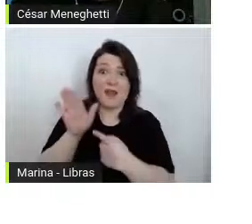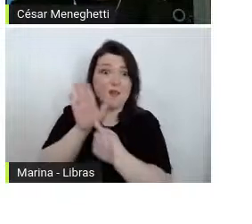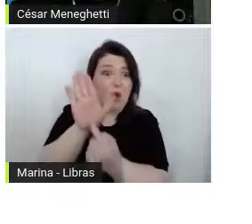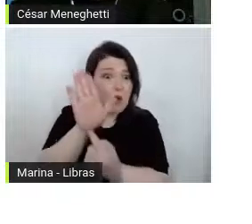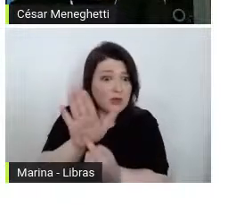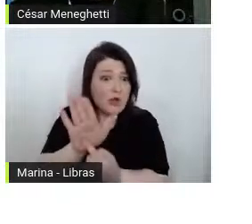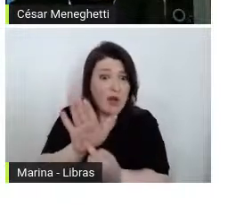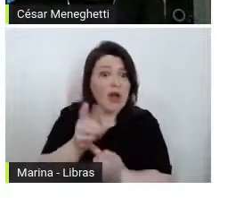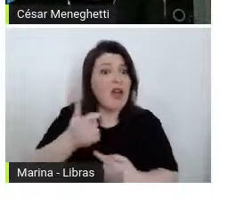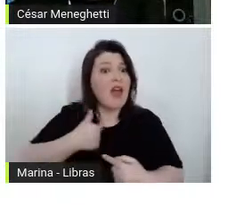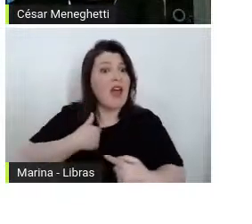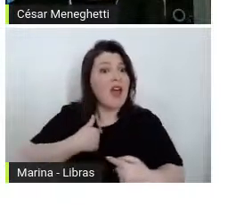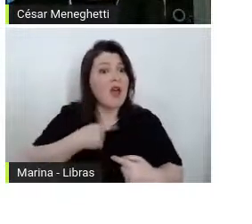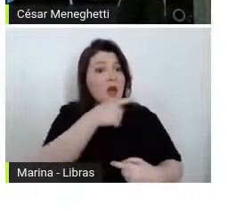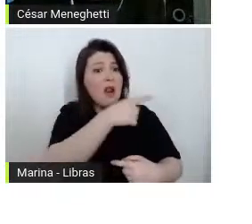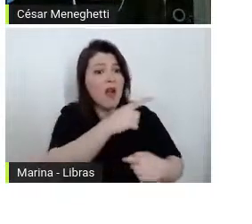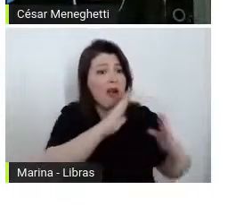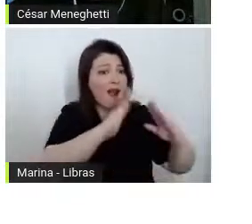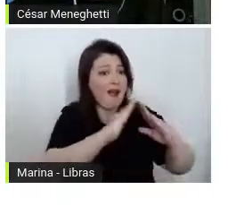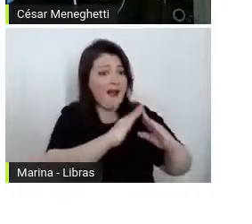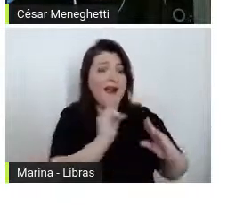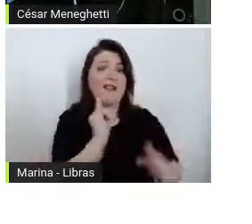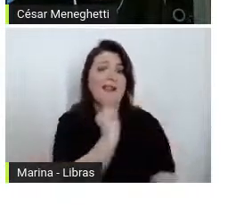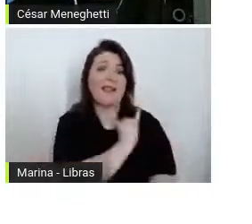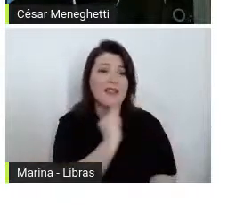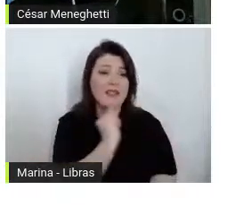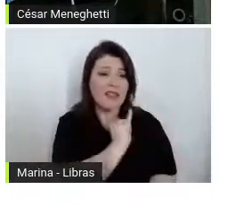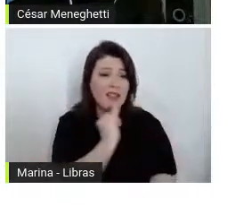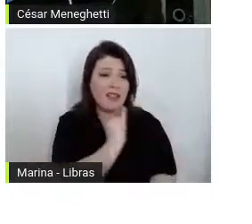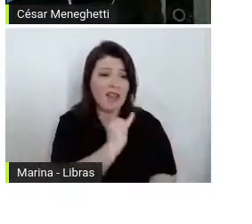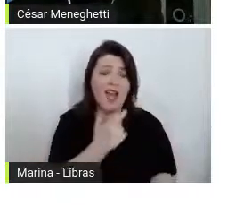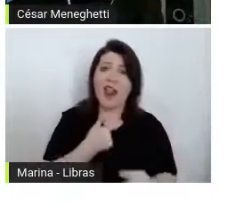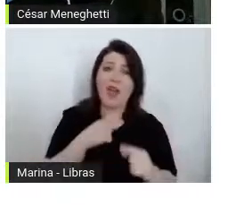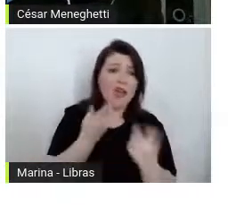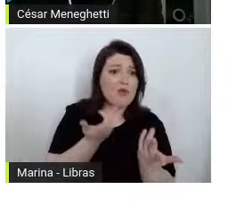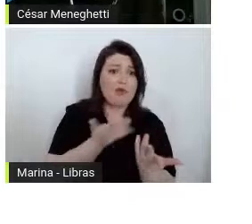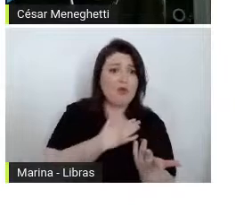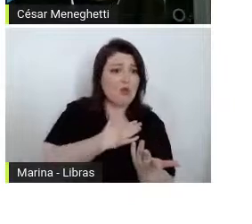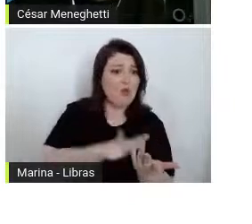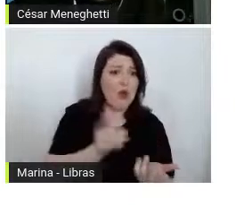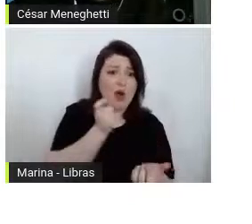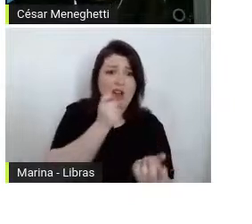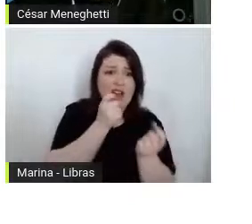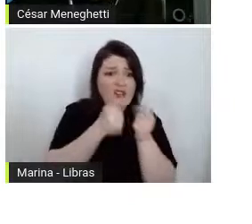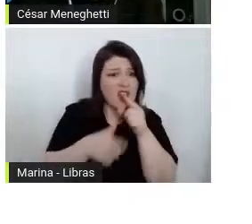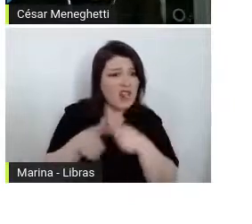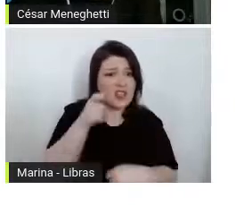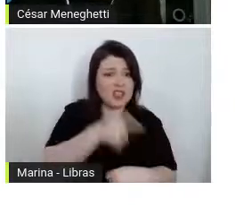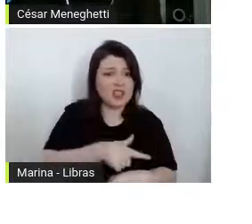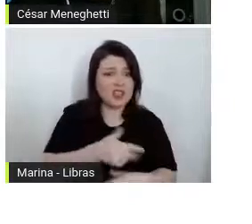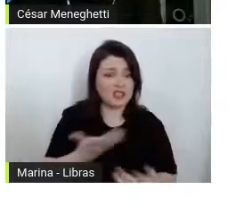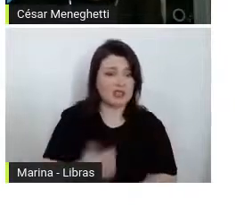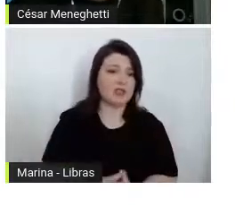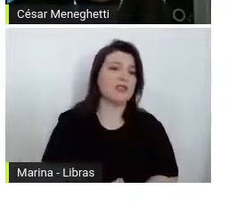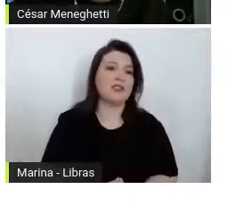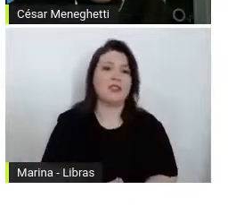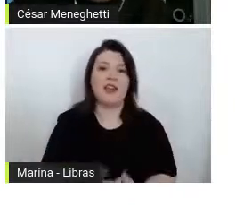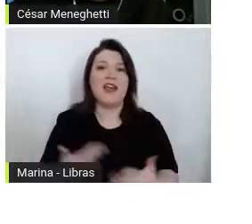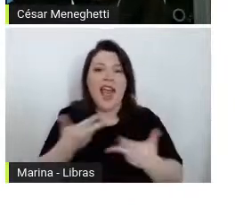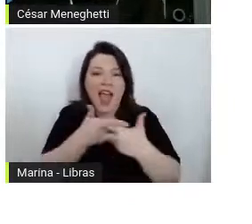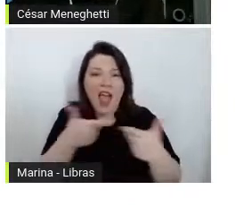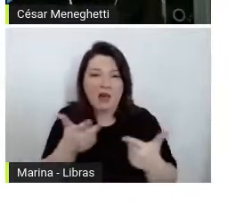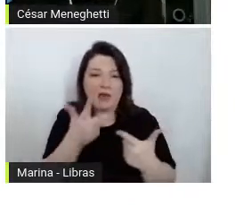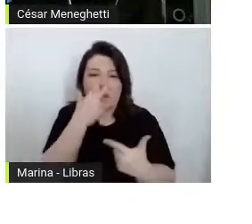morando lá já, e essa mostra foi dessas zonas que a gente não vê, das coisas invisíveis,